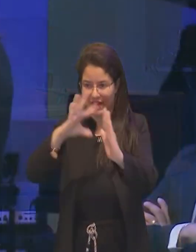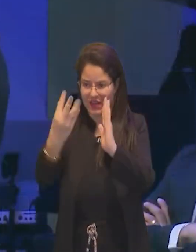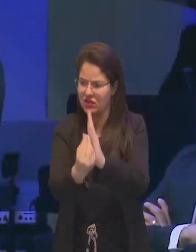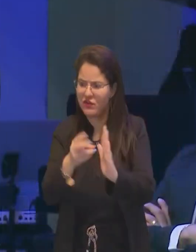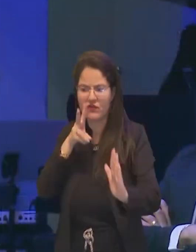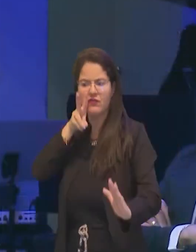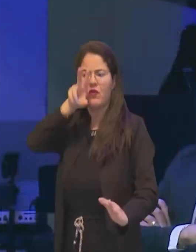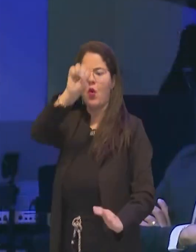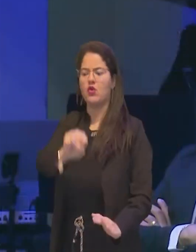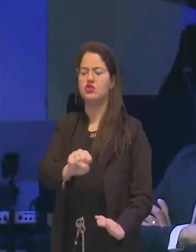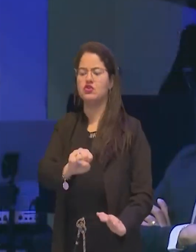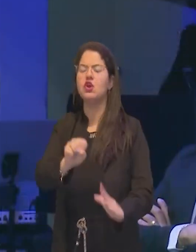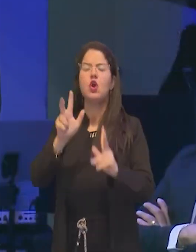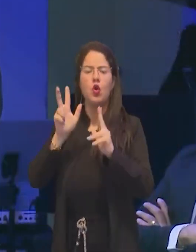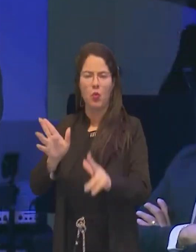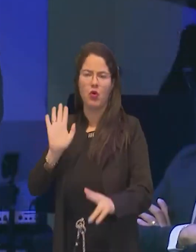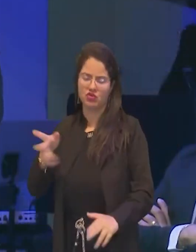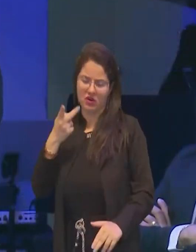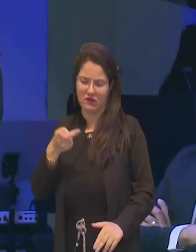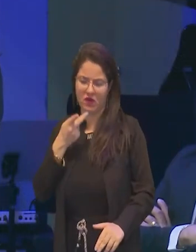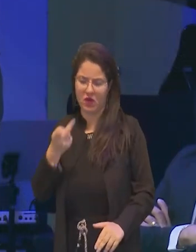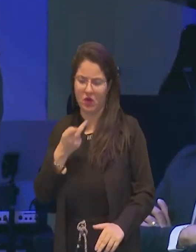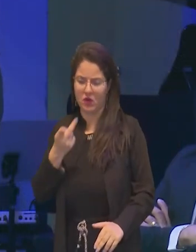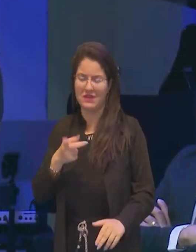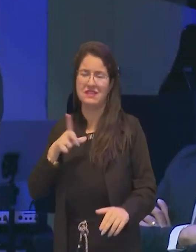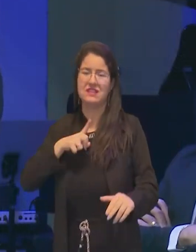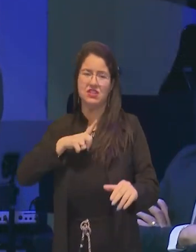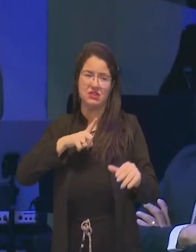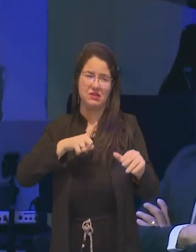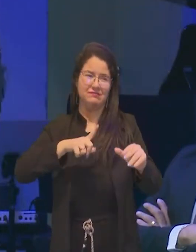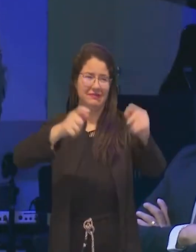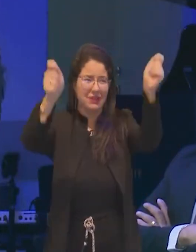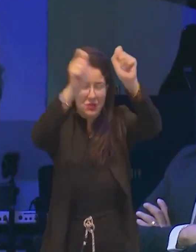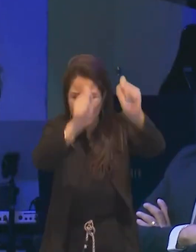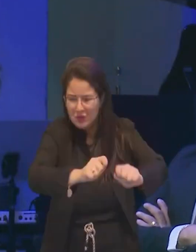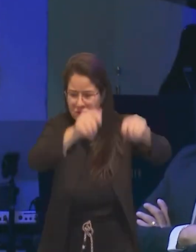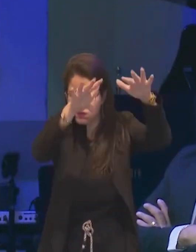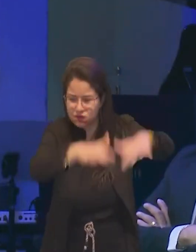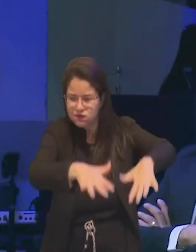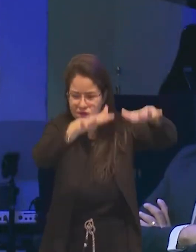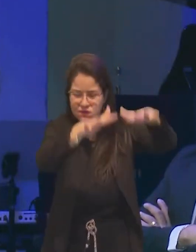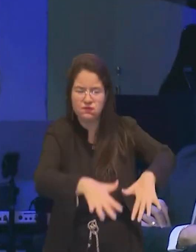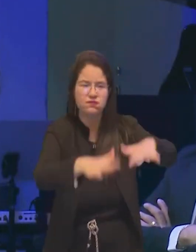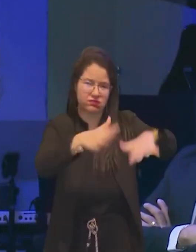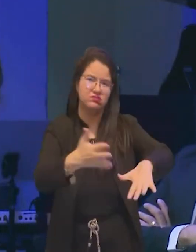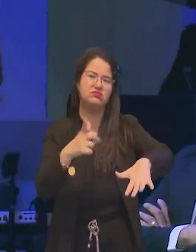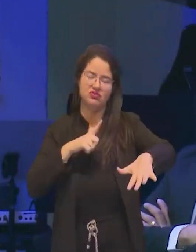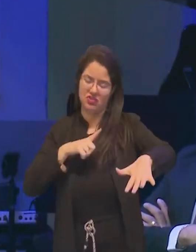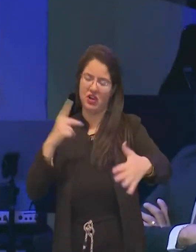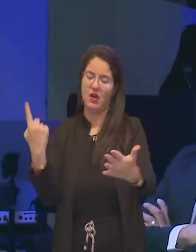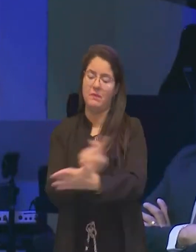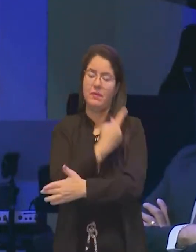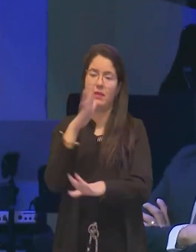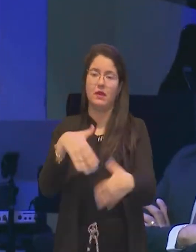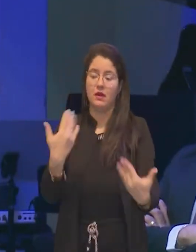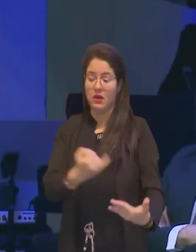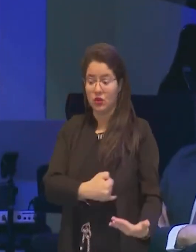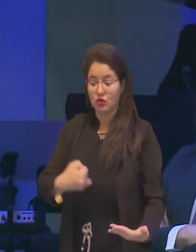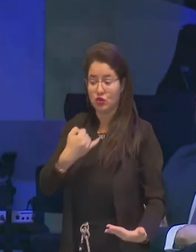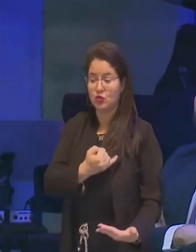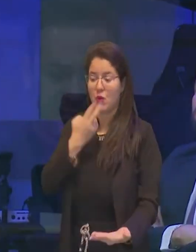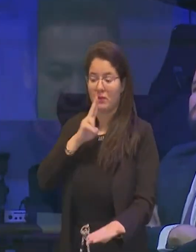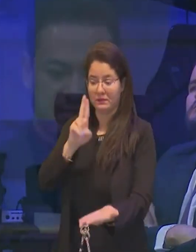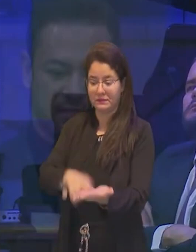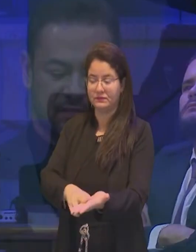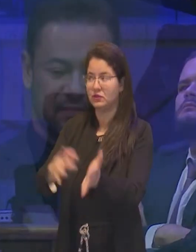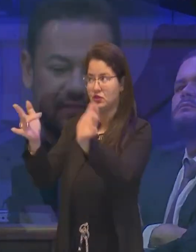pastor disse, era uma cidade que existia uma grande idolatria à deusa Diana. E quando João escreve essa carta, por intermédio de